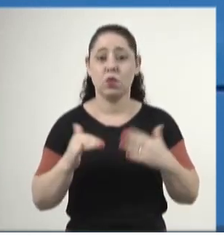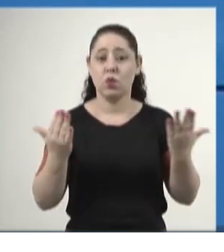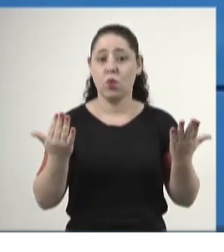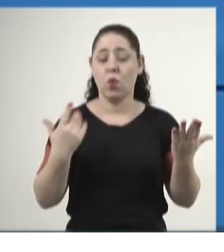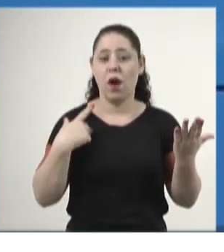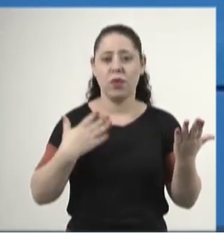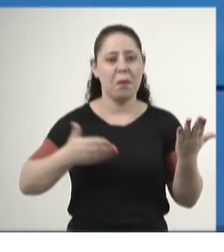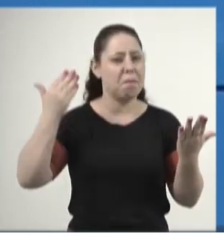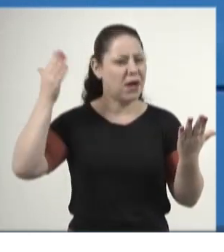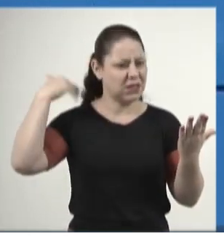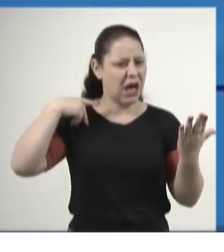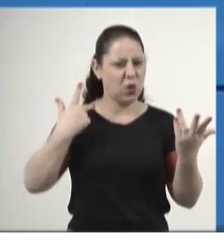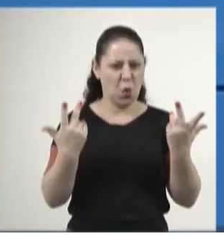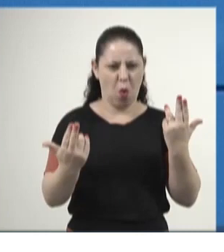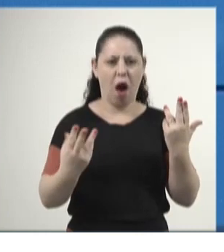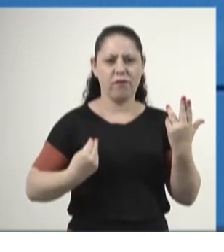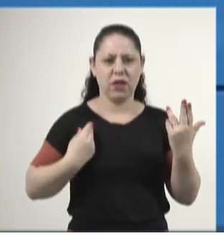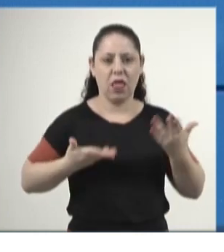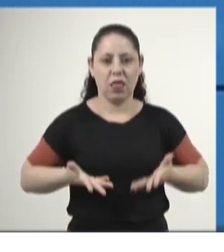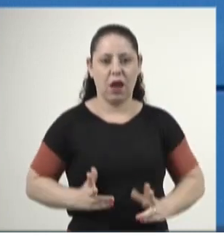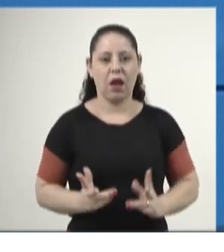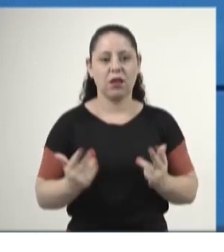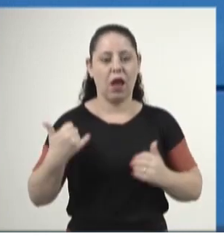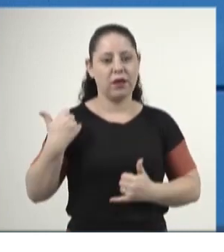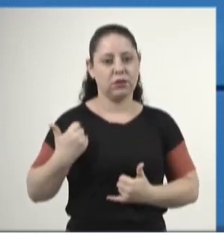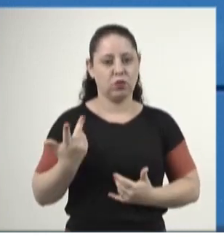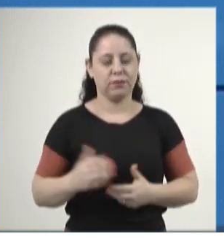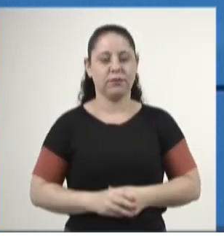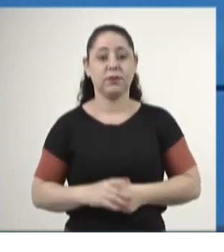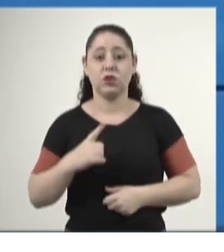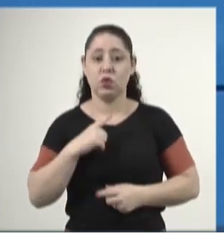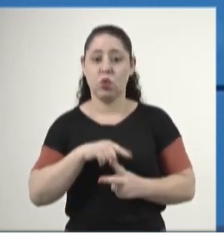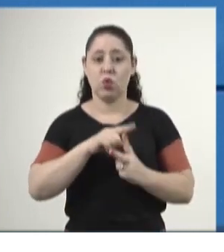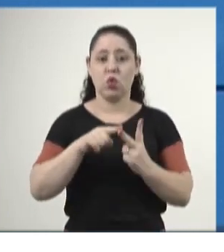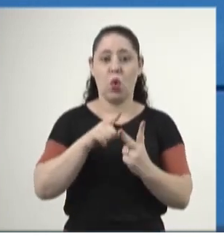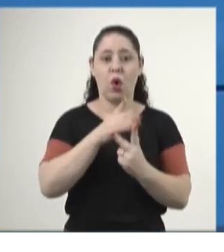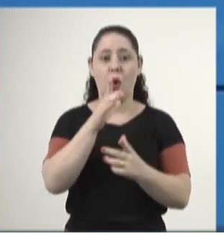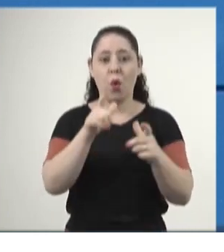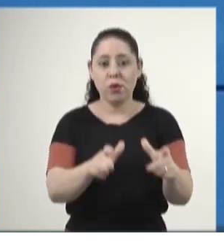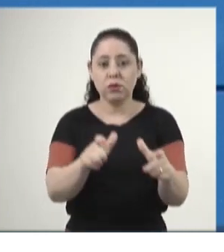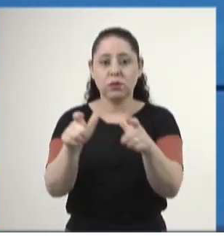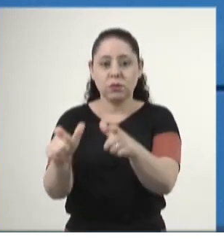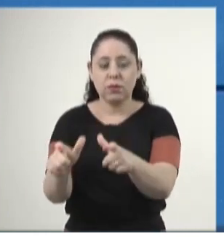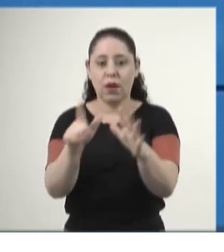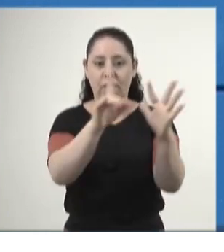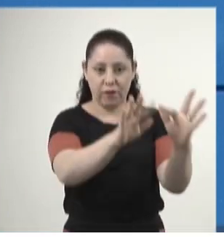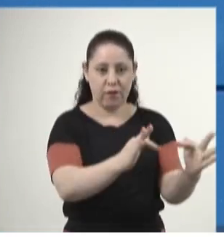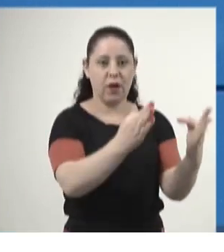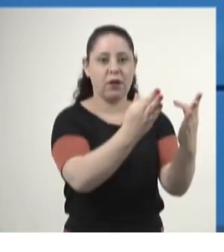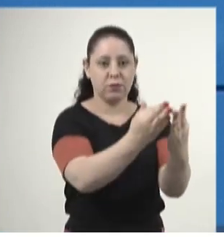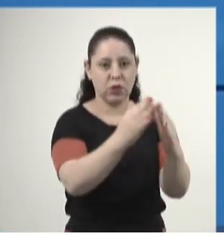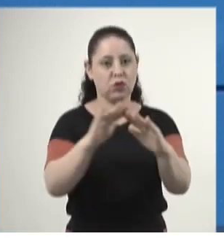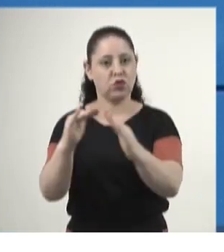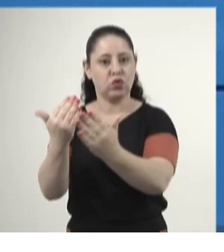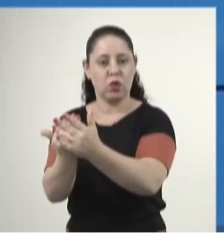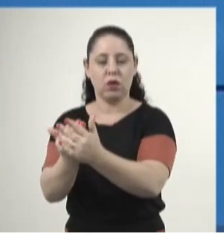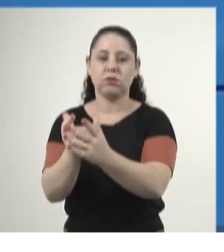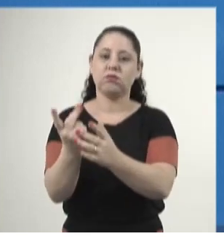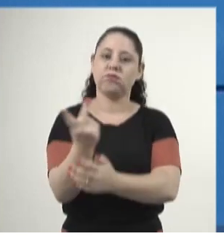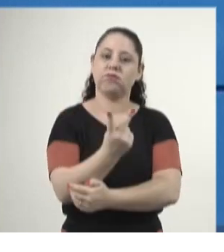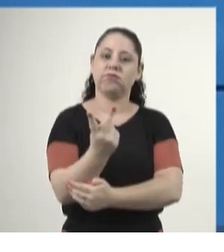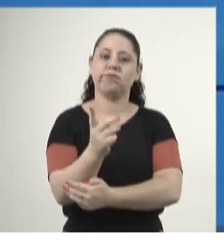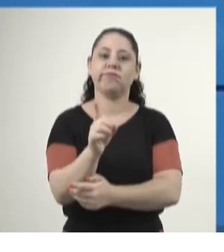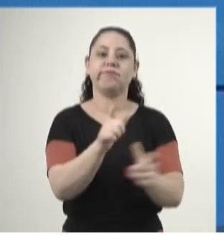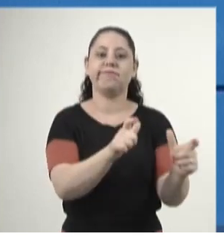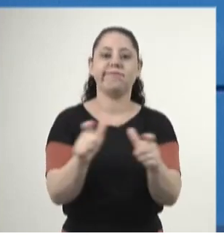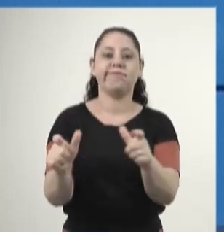da nossa época, elas tinham dois espaços, basicamente, o espaço familiar e o espaço da escola.